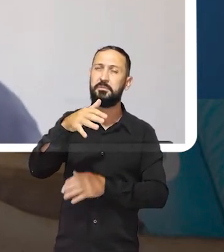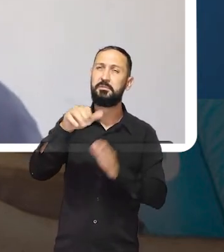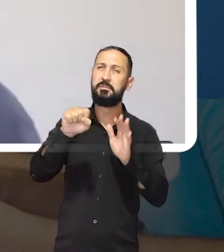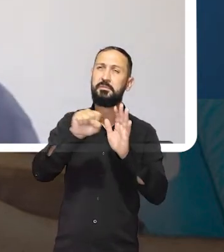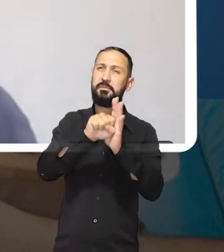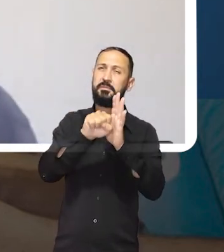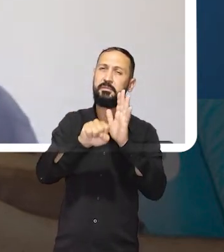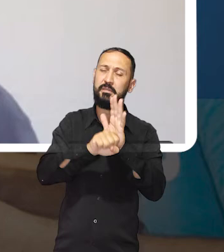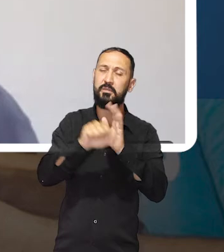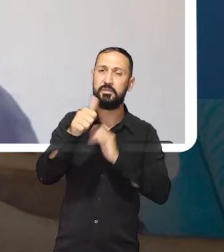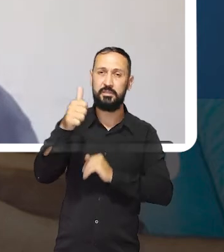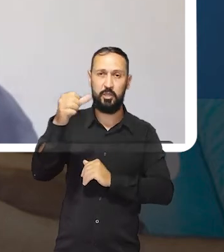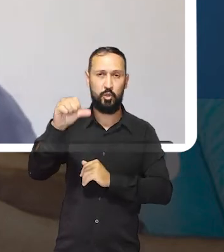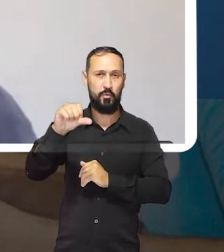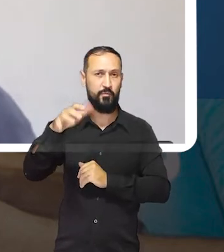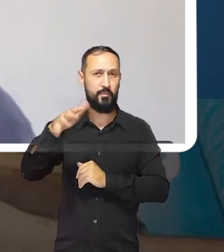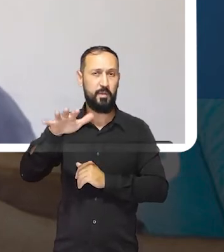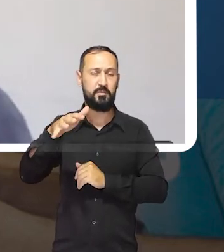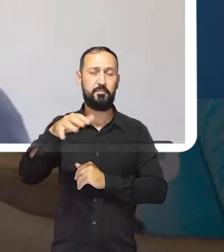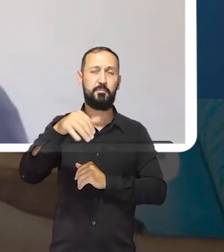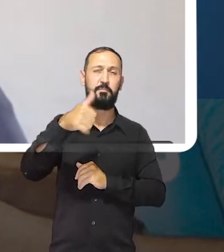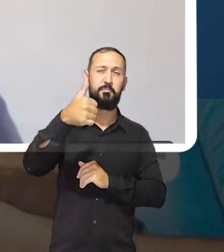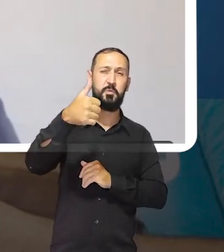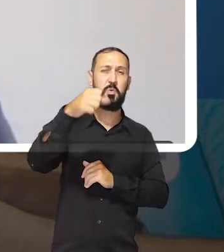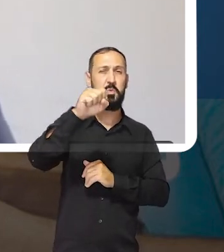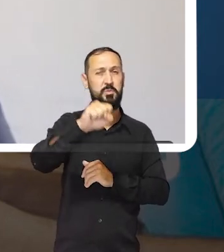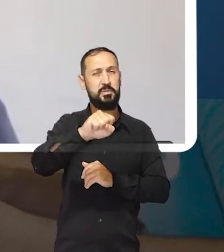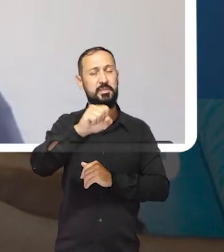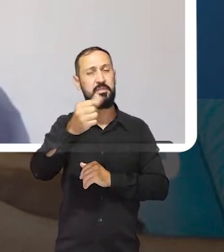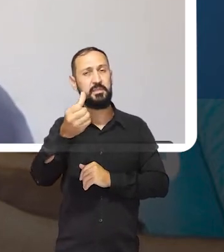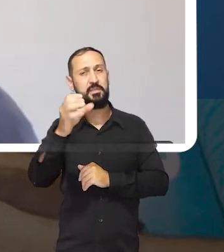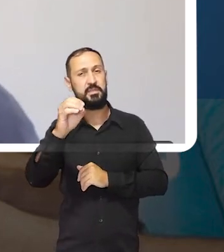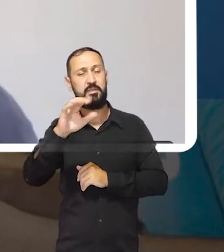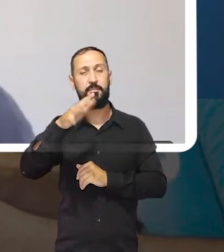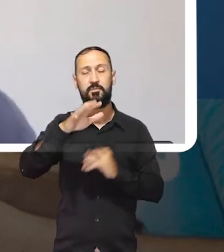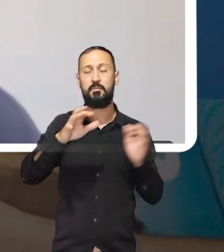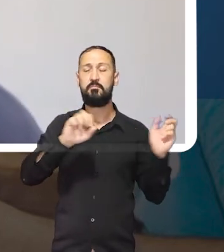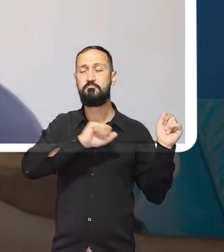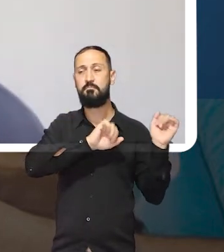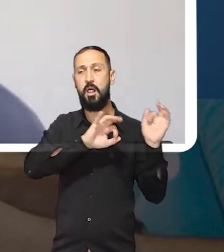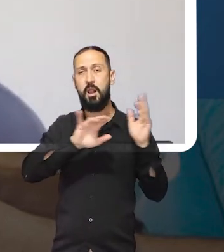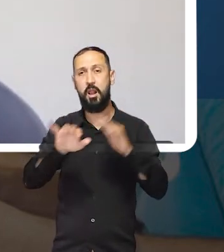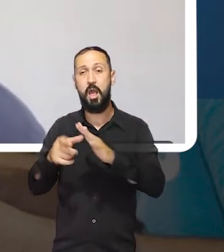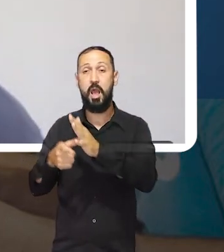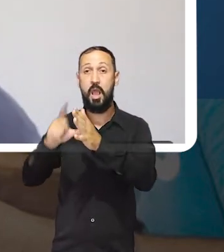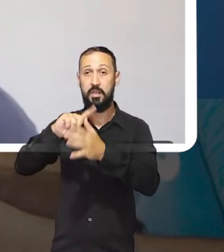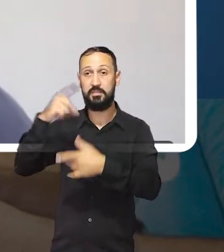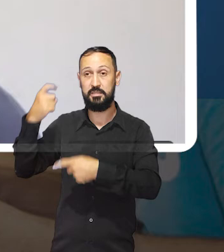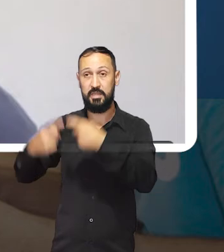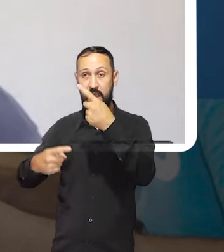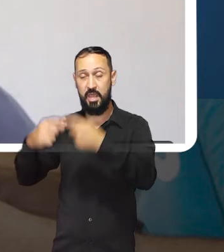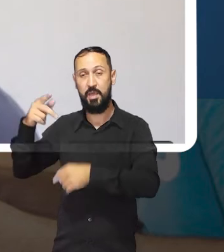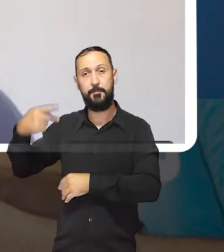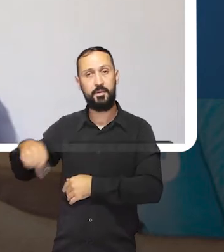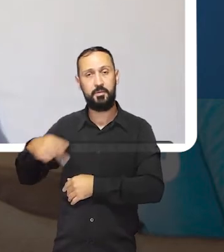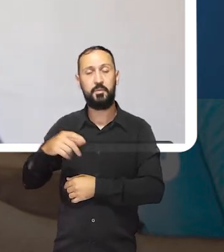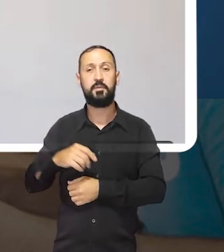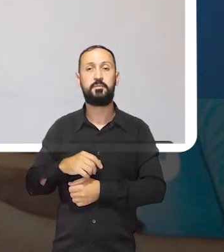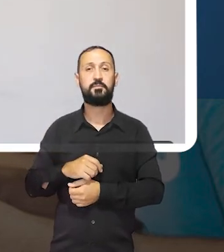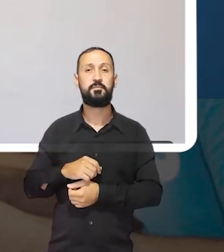do século XIX, né? De 1860, daí para diante, até antes da Guerra do